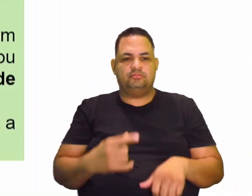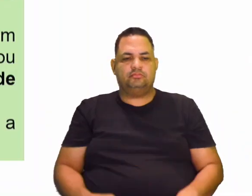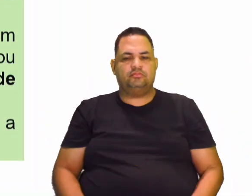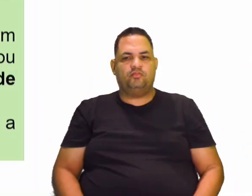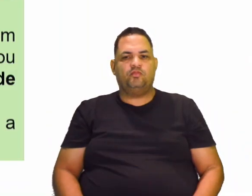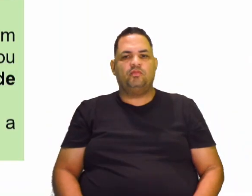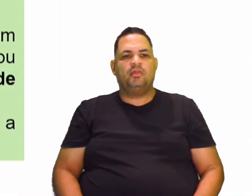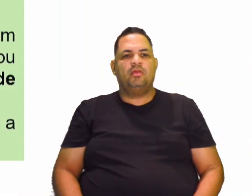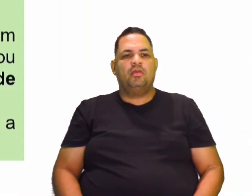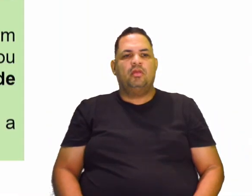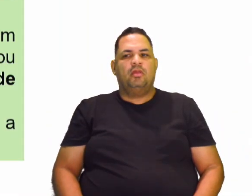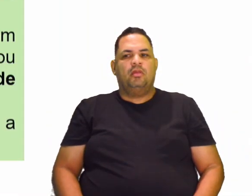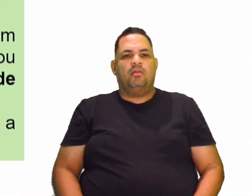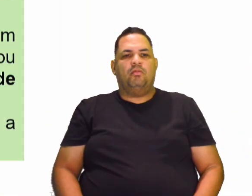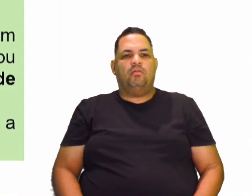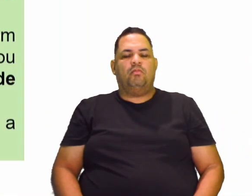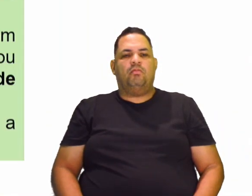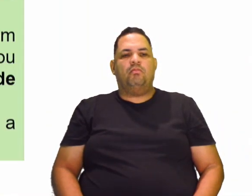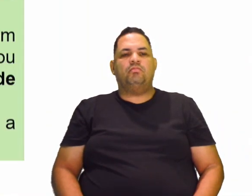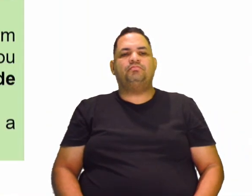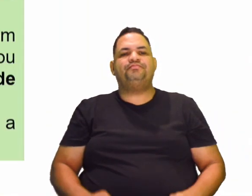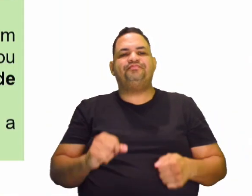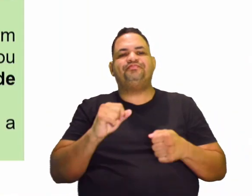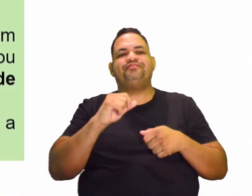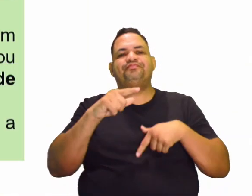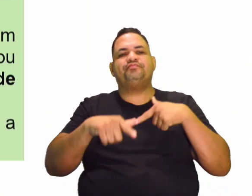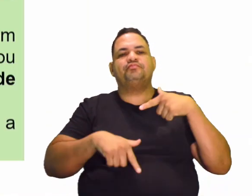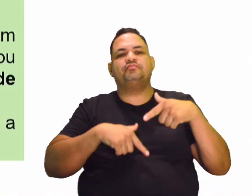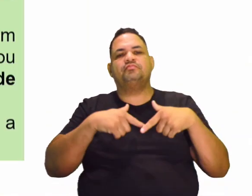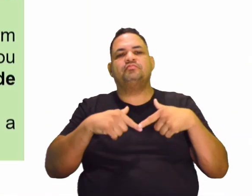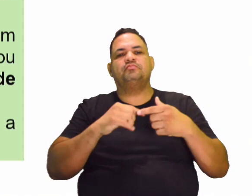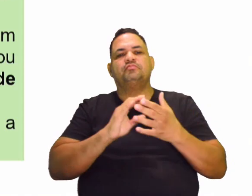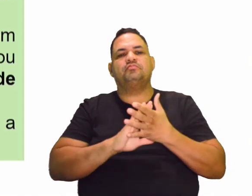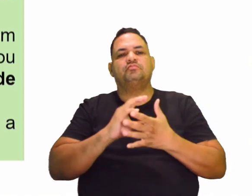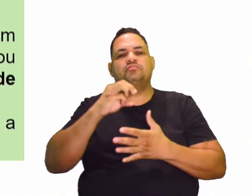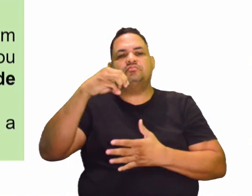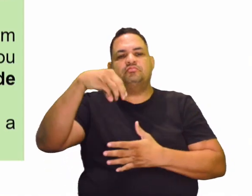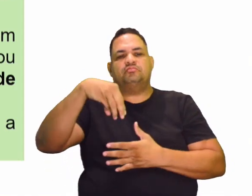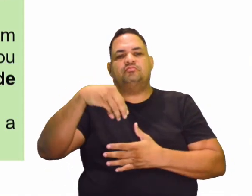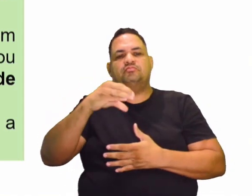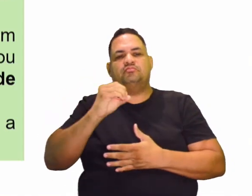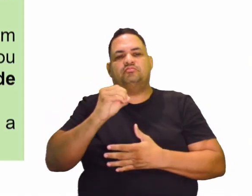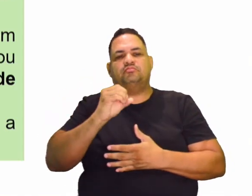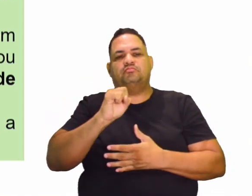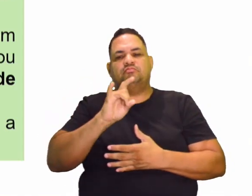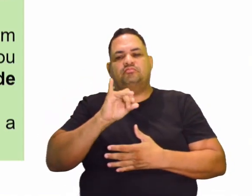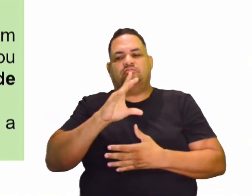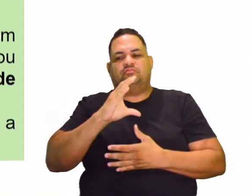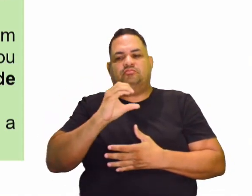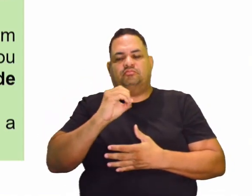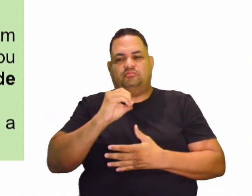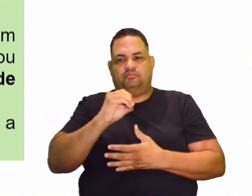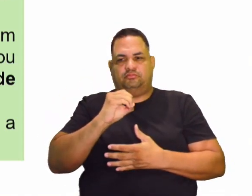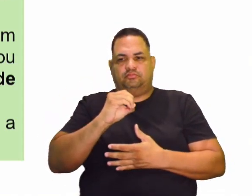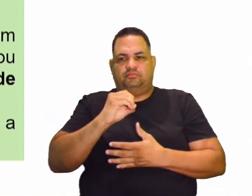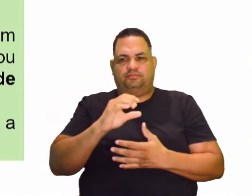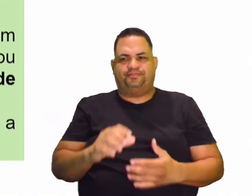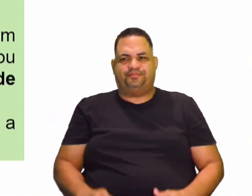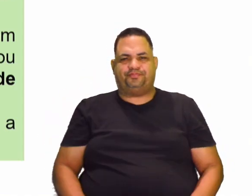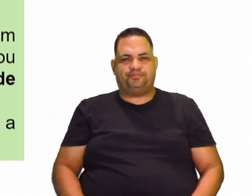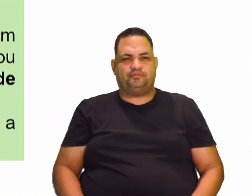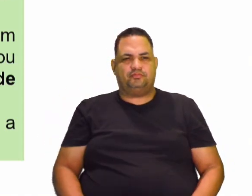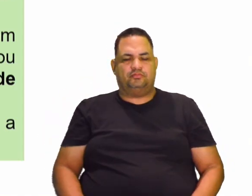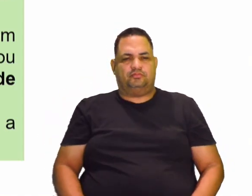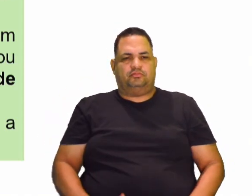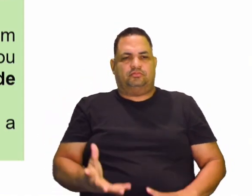que é uma produção em mosaico. Você pode praticar, então, a arte do mosaico, que é uma